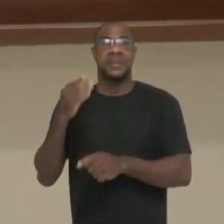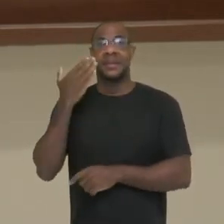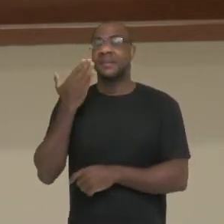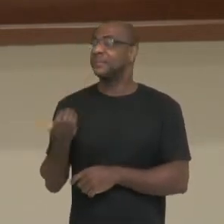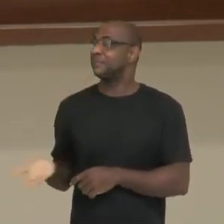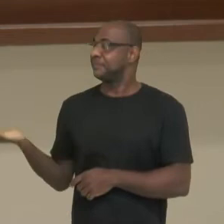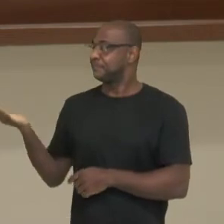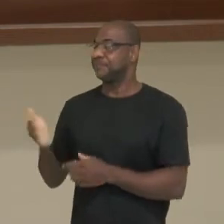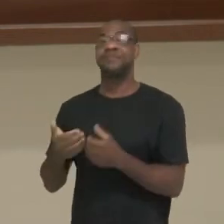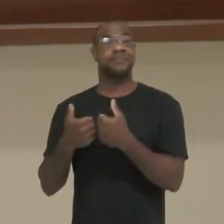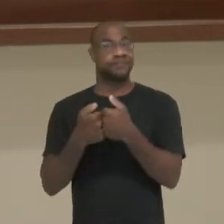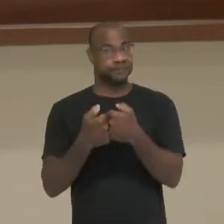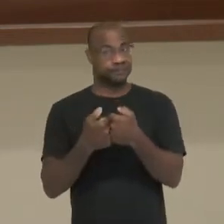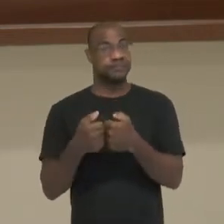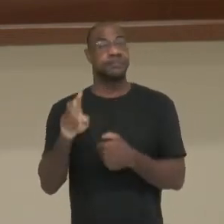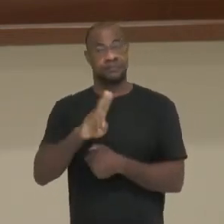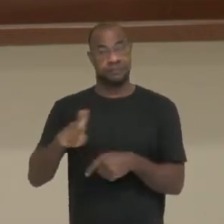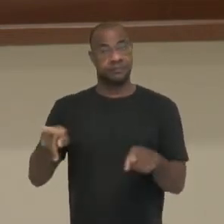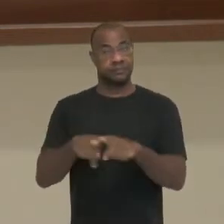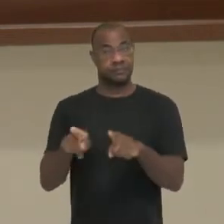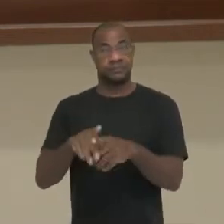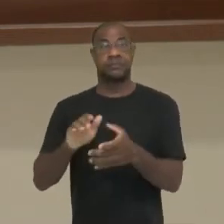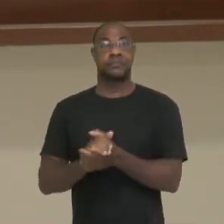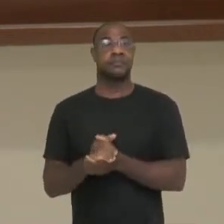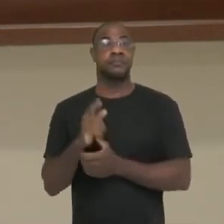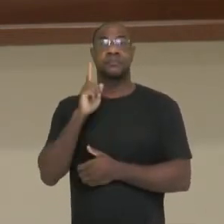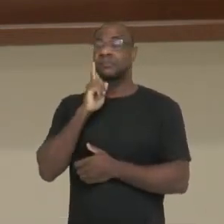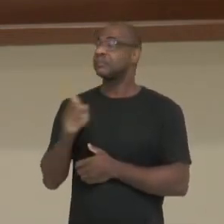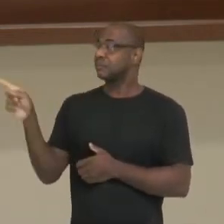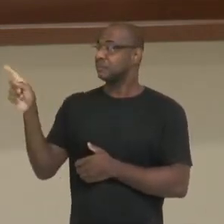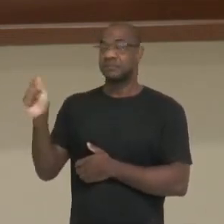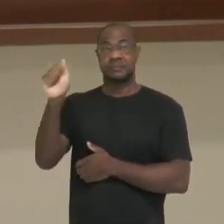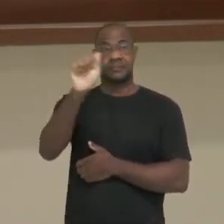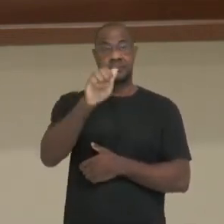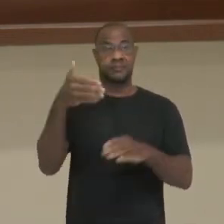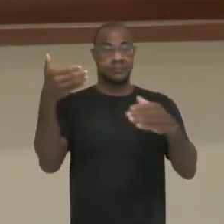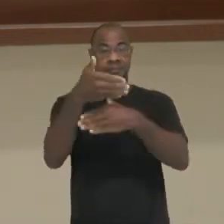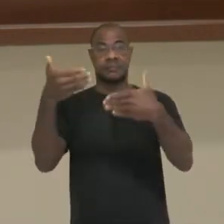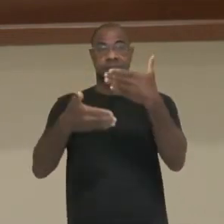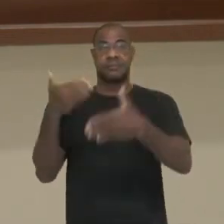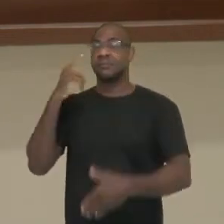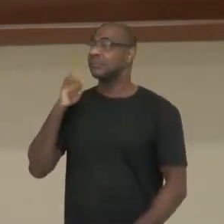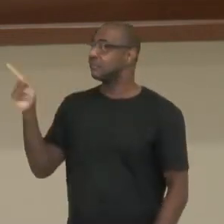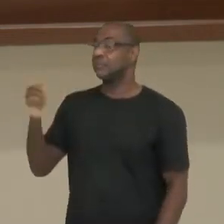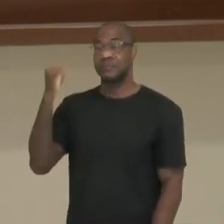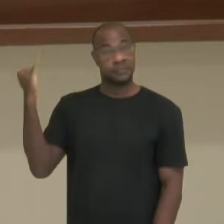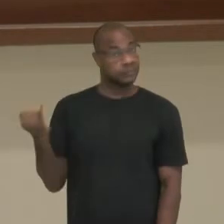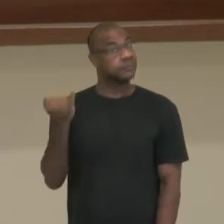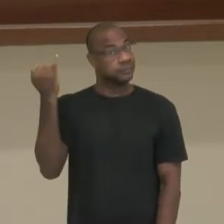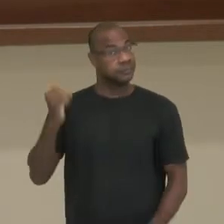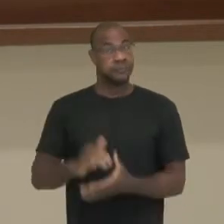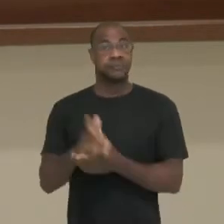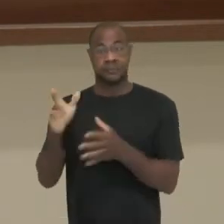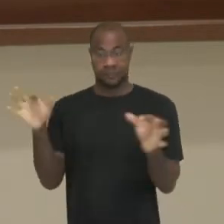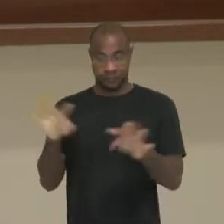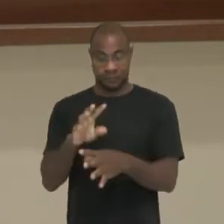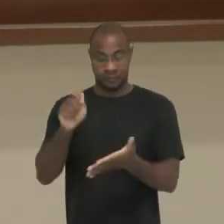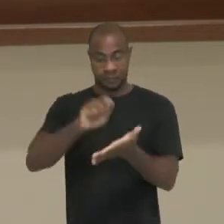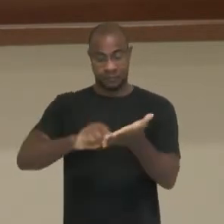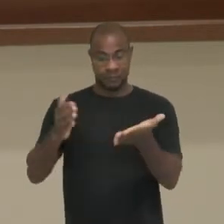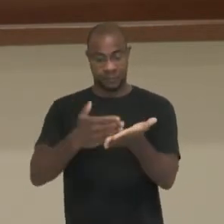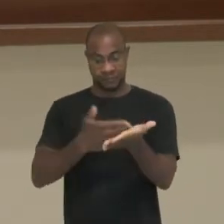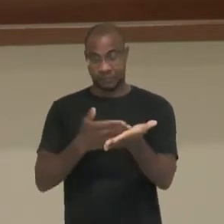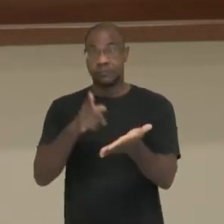Esta tela, ela é muito importante, então eu gostaria que você né, aí já está com seu material em mãos,